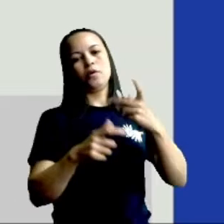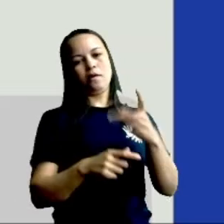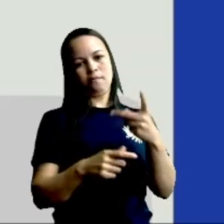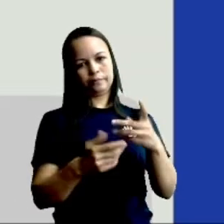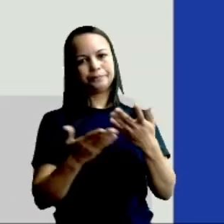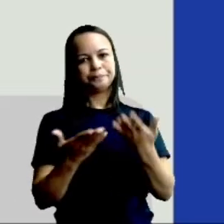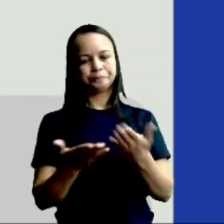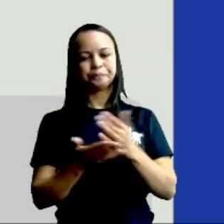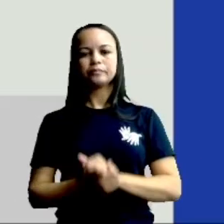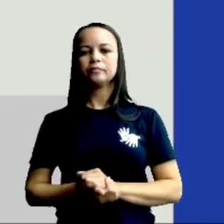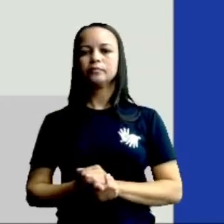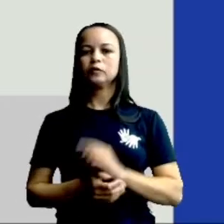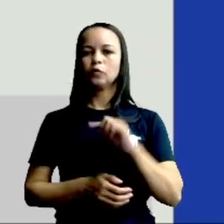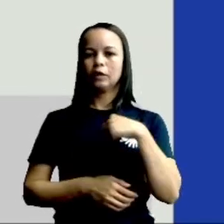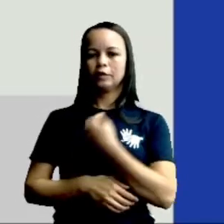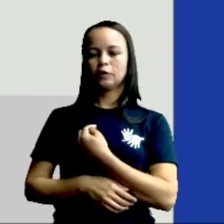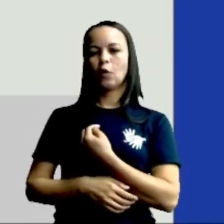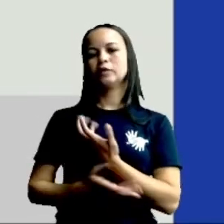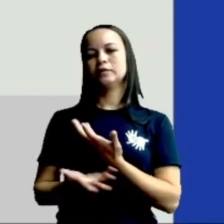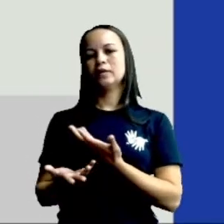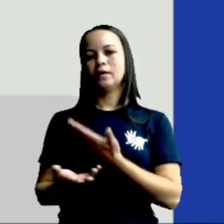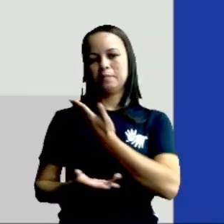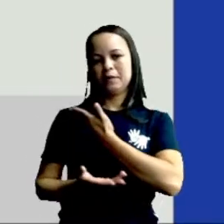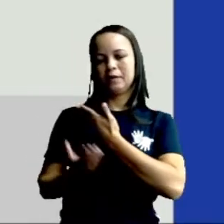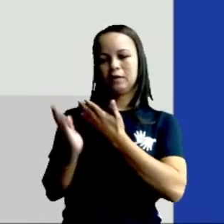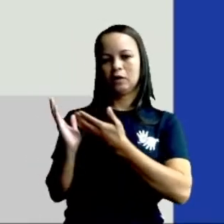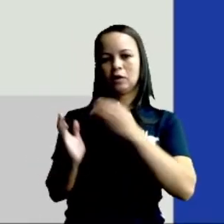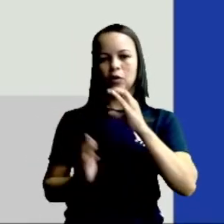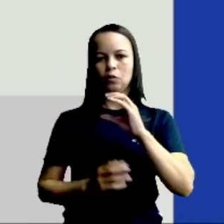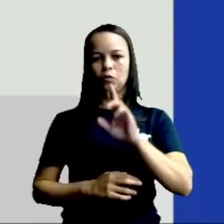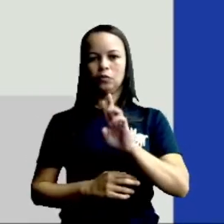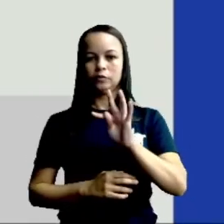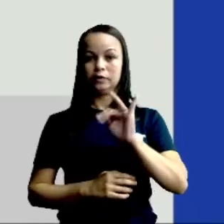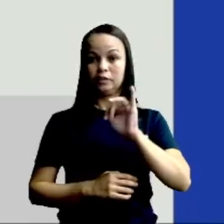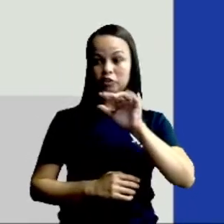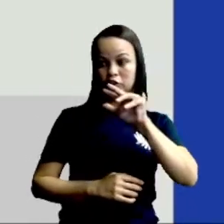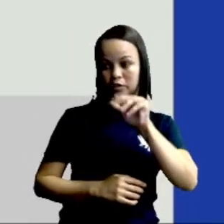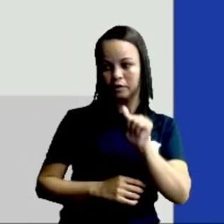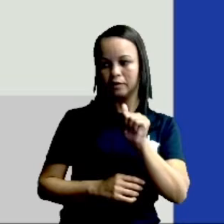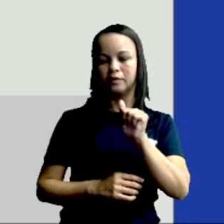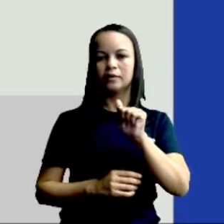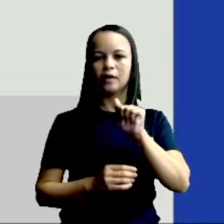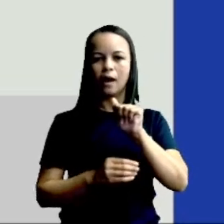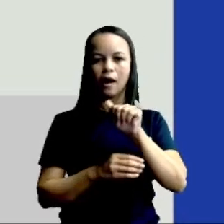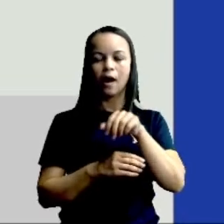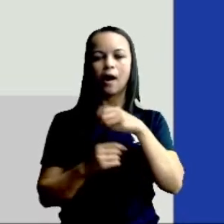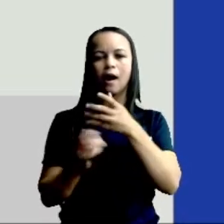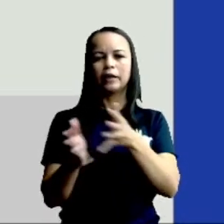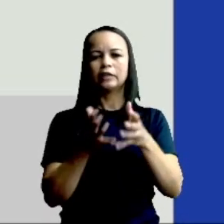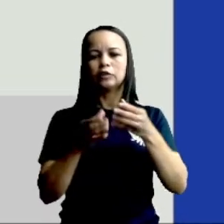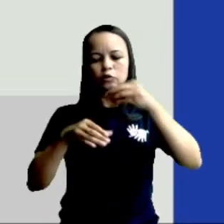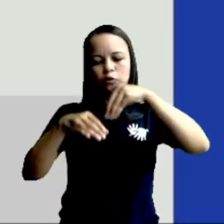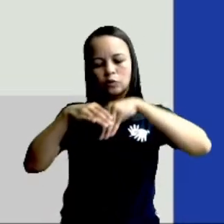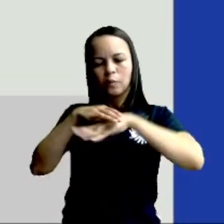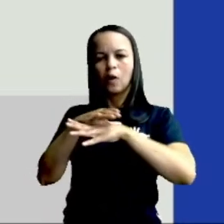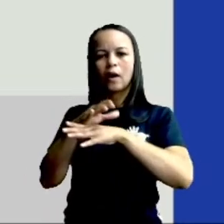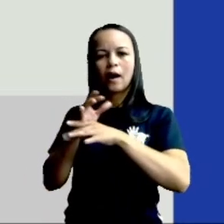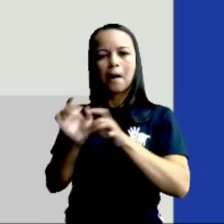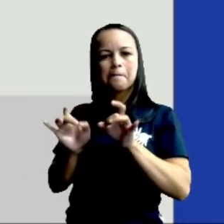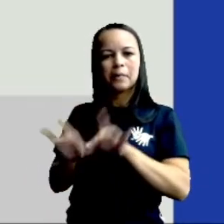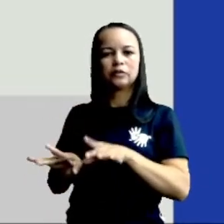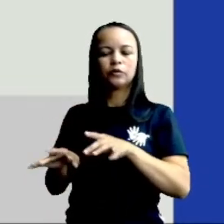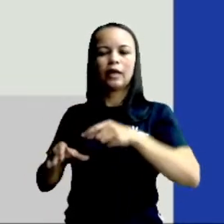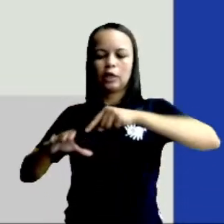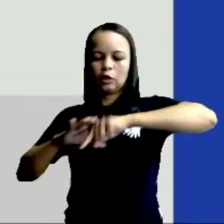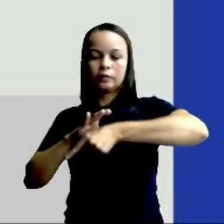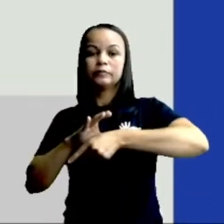ambiente, tá? Olha a nossa amiguinha cutia aí, tá? Ela se abriga aí em tocas abandonadas de tatu.